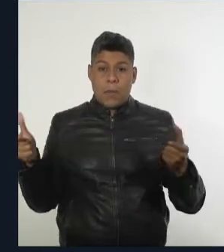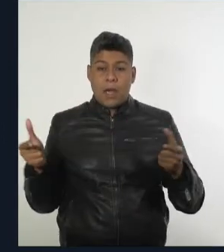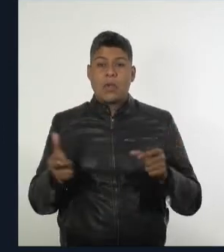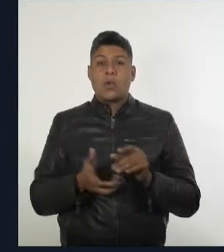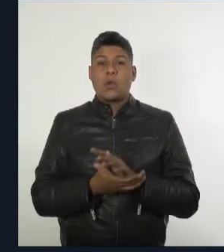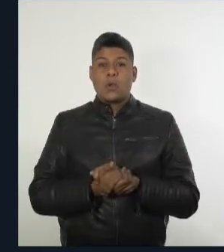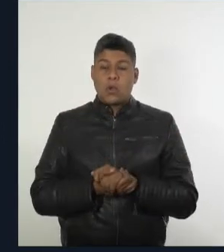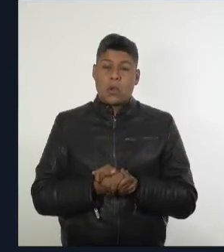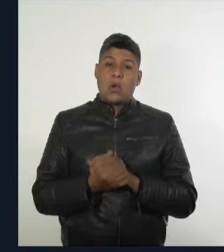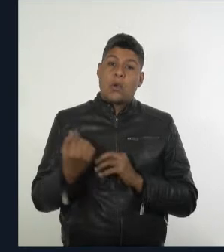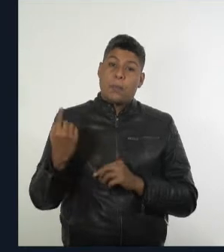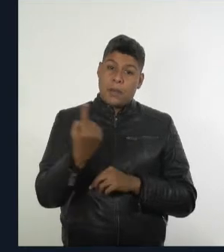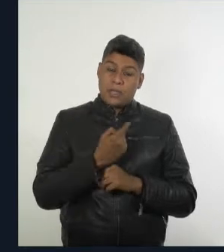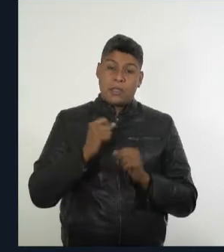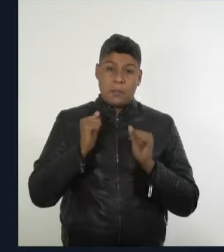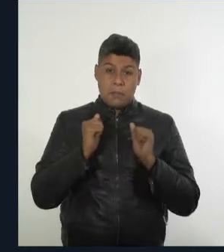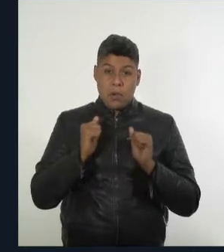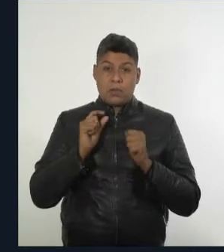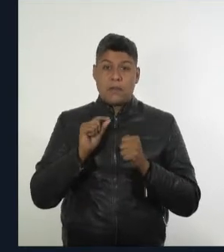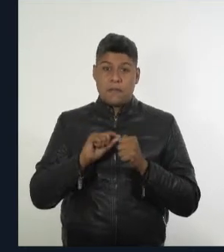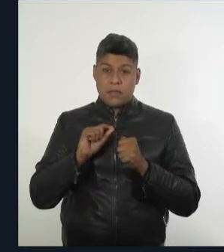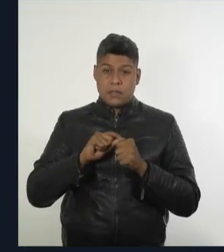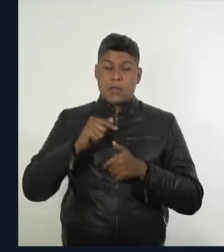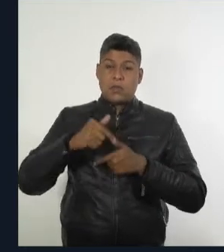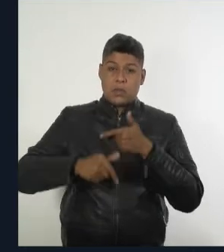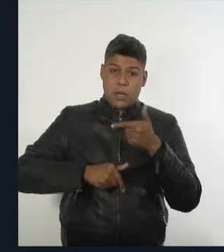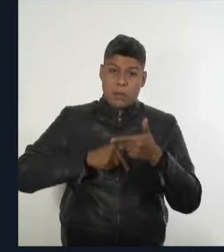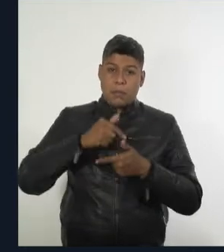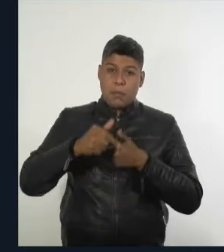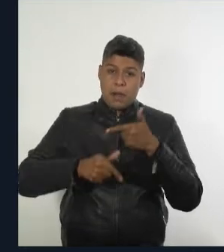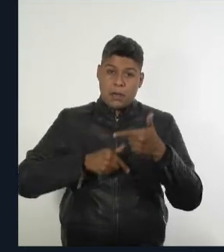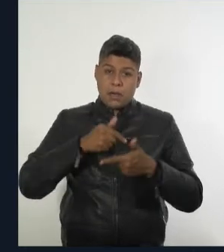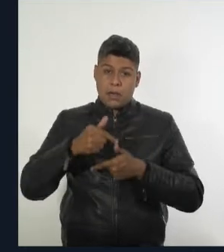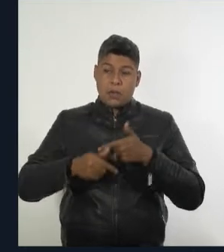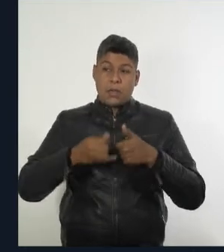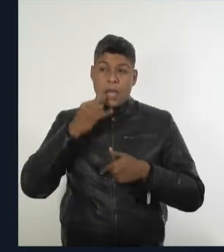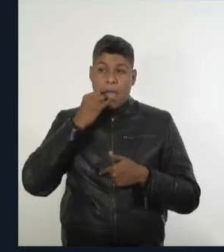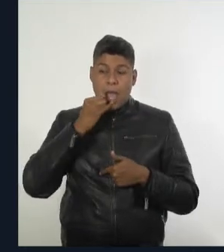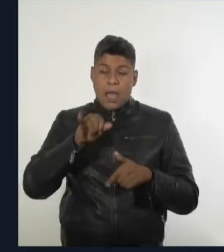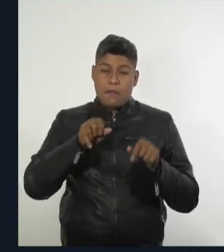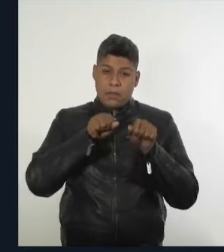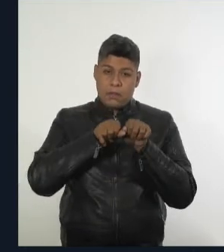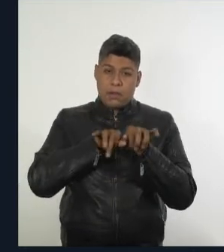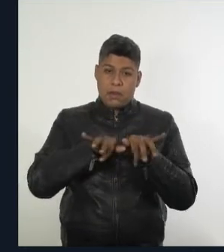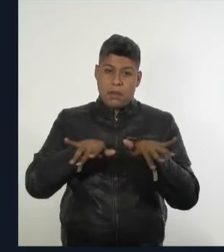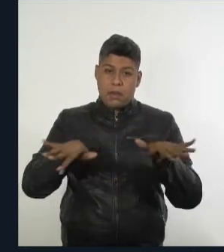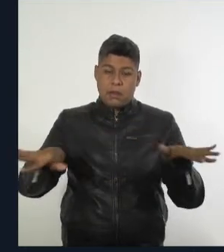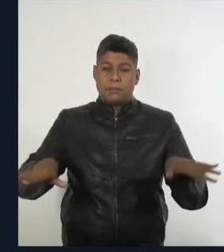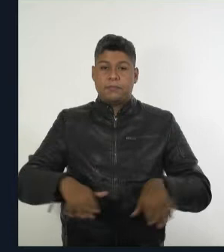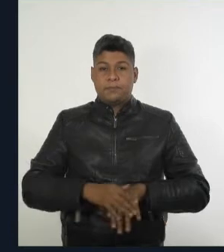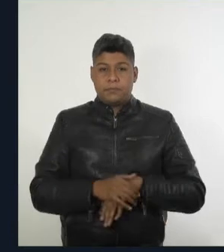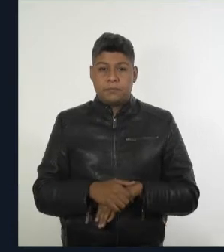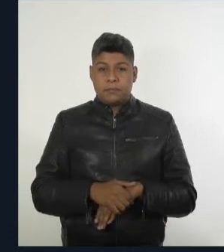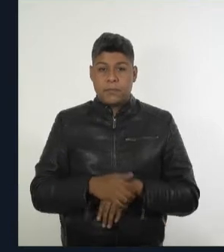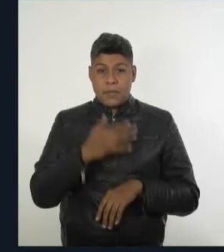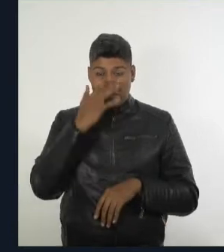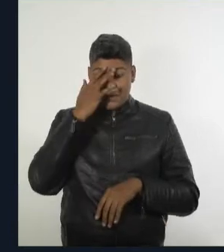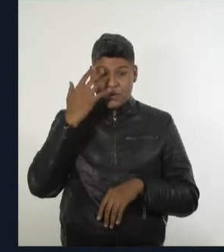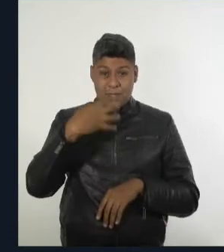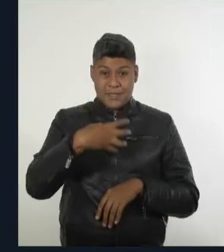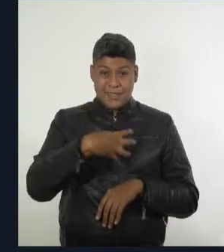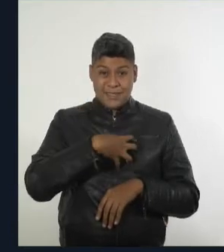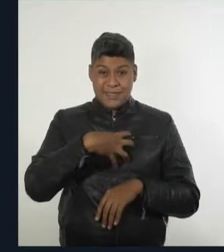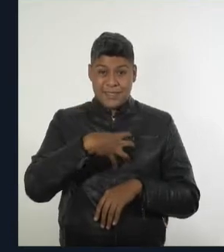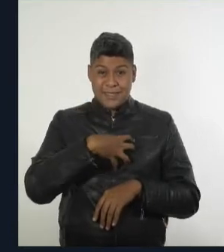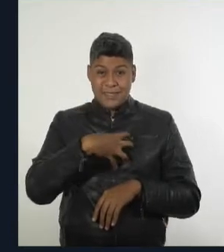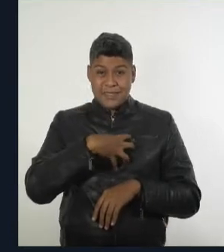gente possa exatamente fazer esse trabalho de contenção na disseminação da variante. O paciente com sintomas